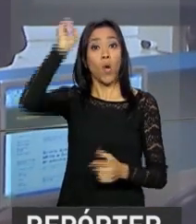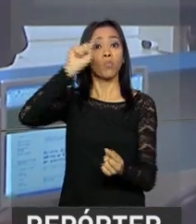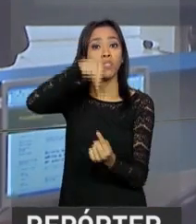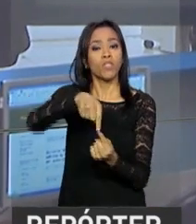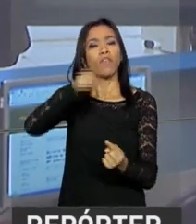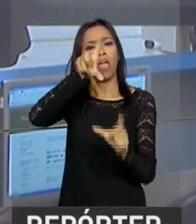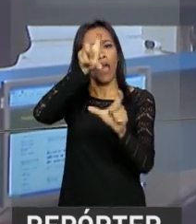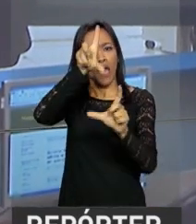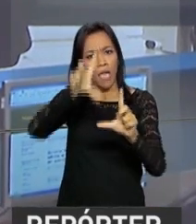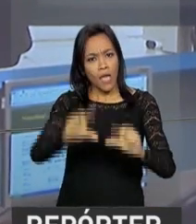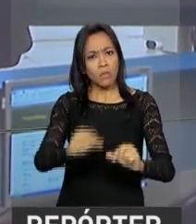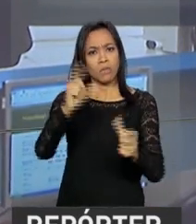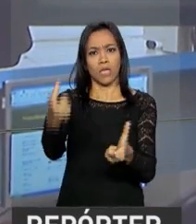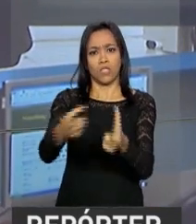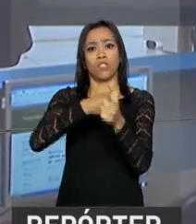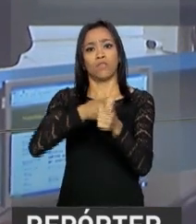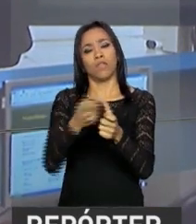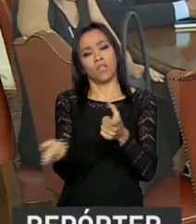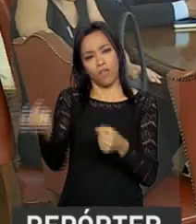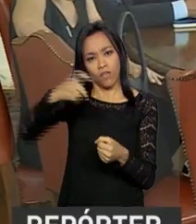empresa e retomar os investimentos.